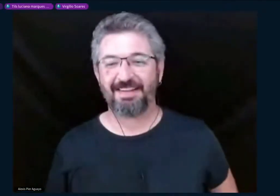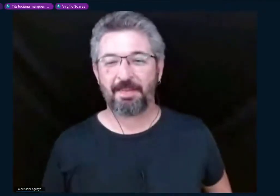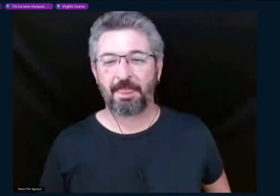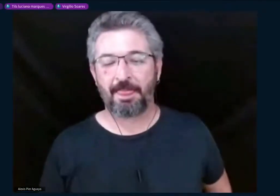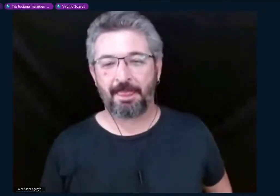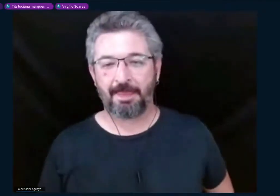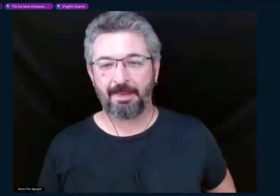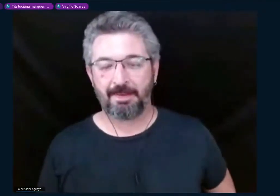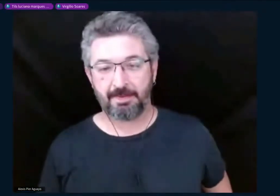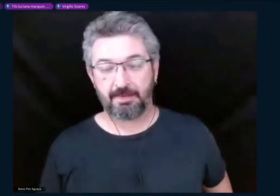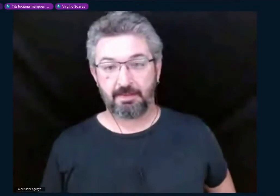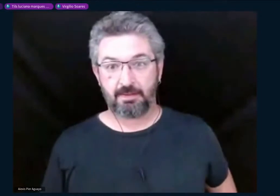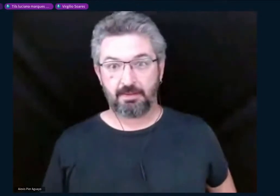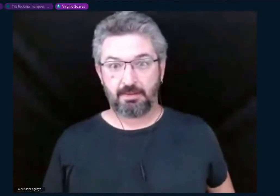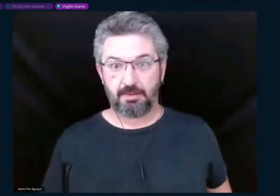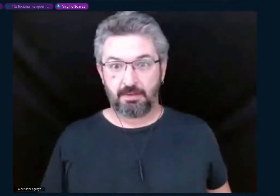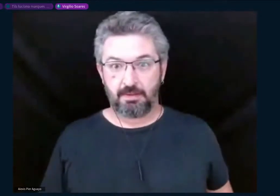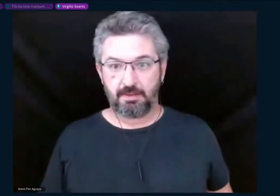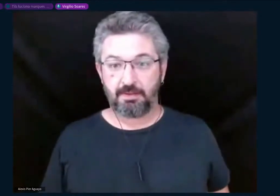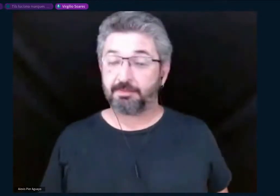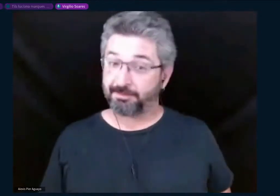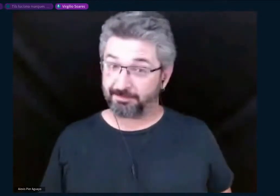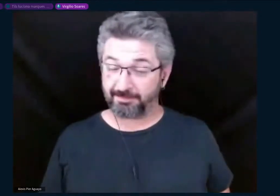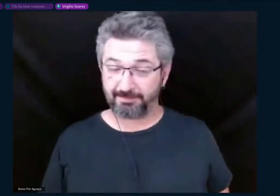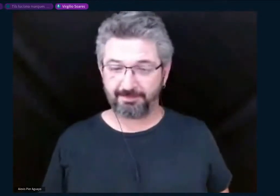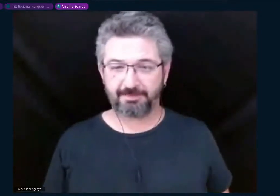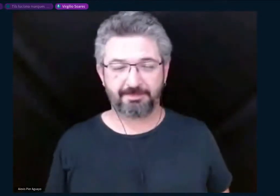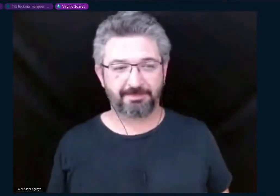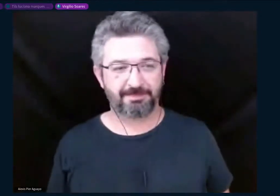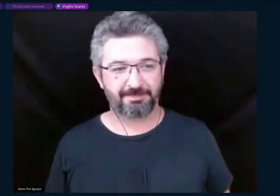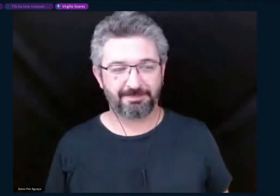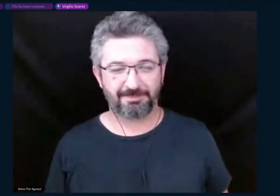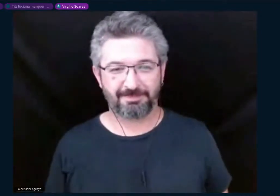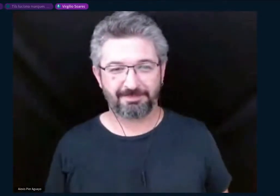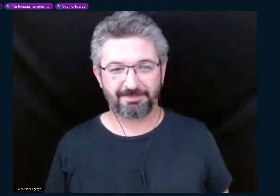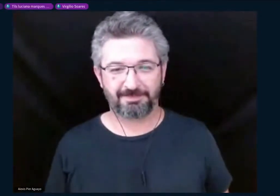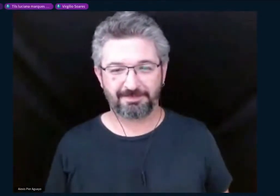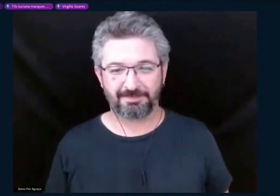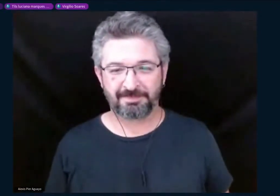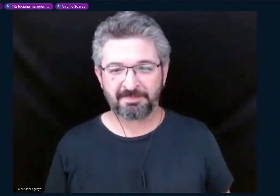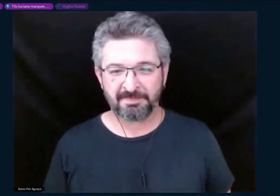Já dizia Daniel G. Quando falou, essa parte daqui